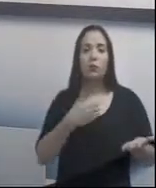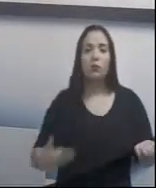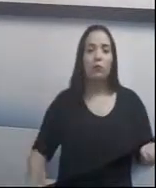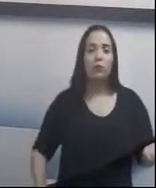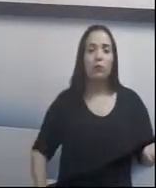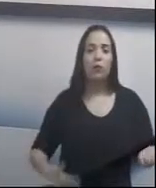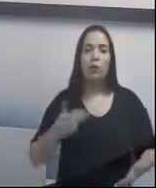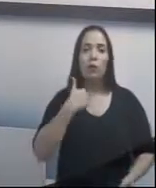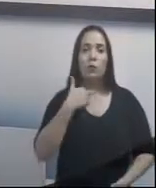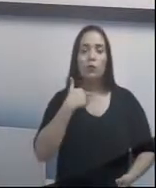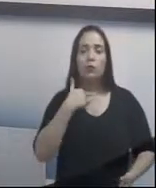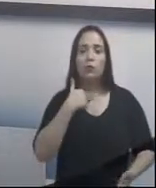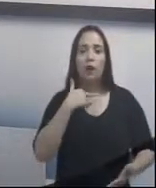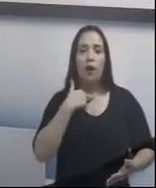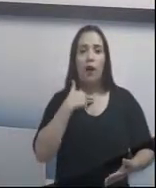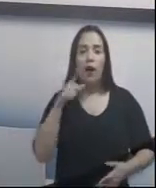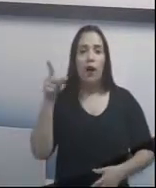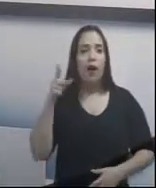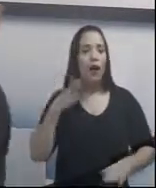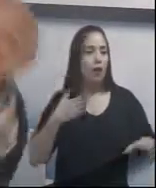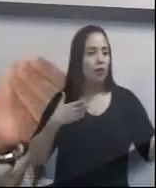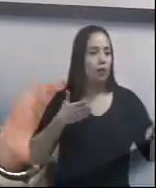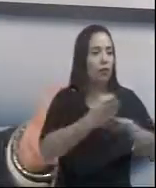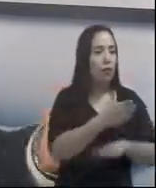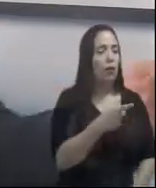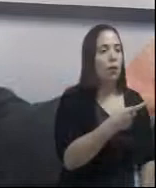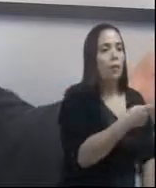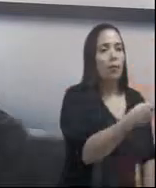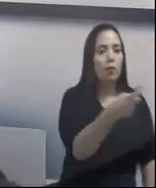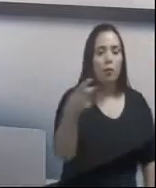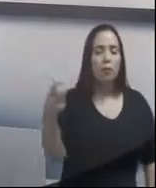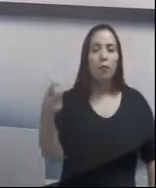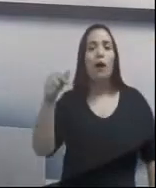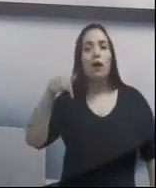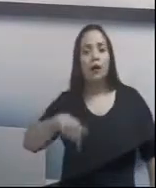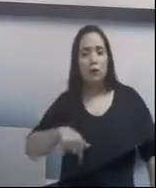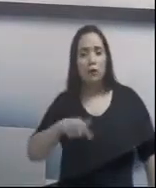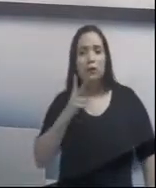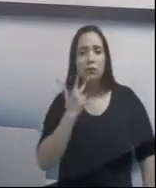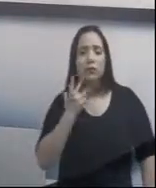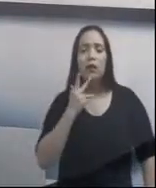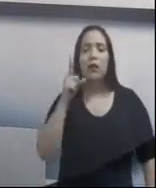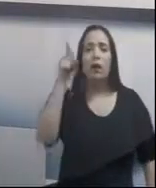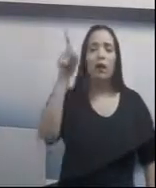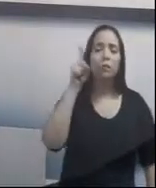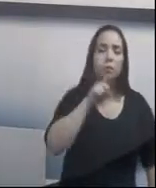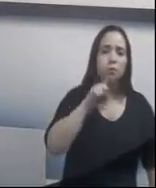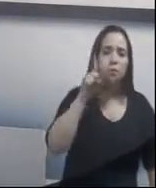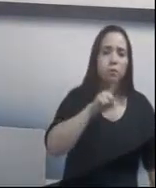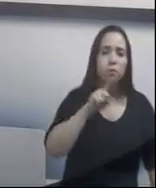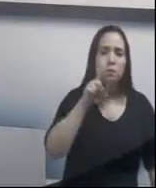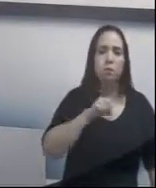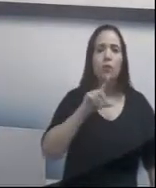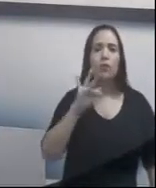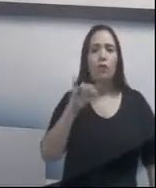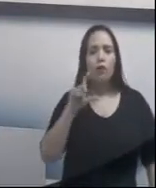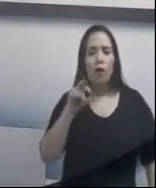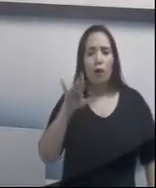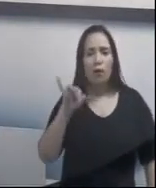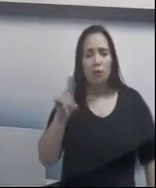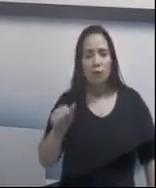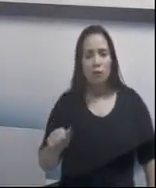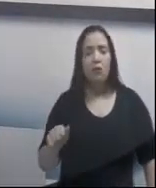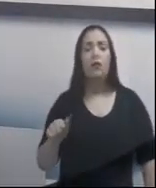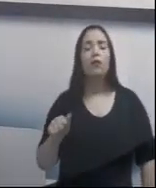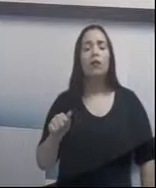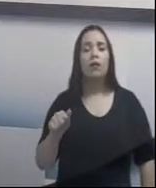impedir chacina. Nem aqui, na Cajazeiras, nem nos Estados Unidos, nem na cidade de Parkland, nos Estados Unidos, que